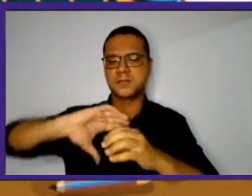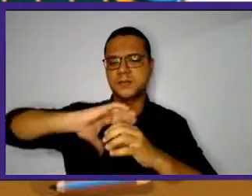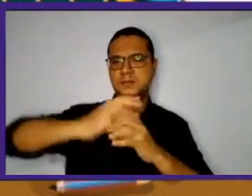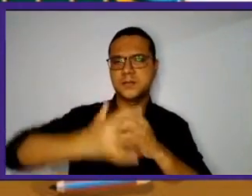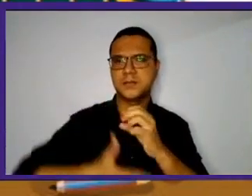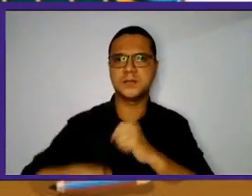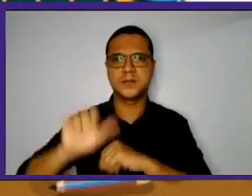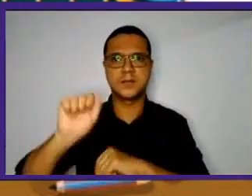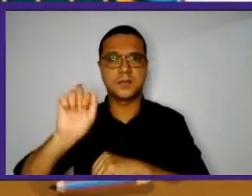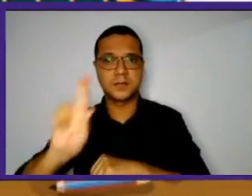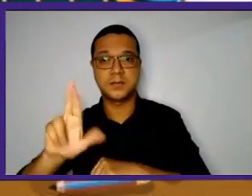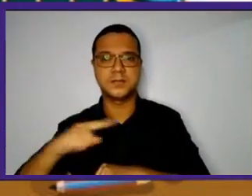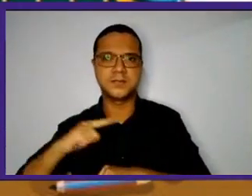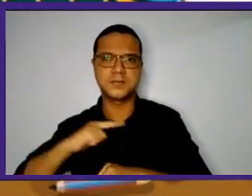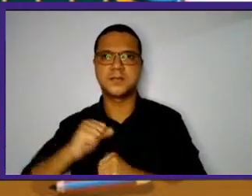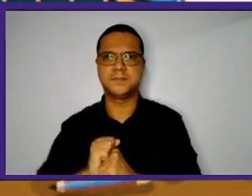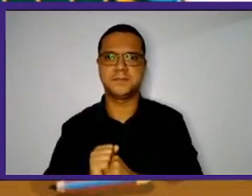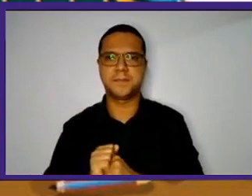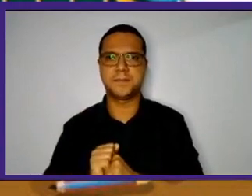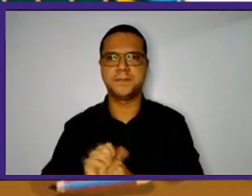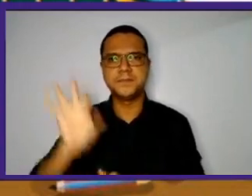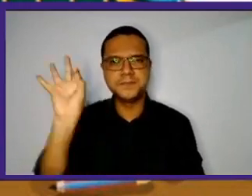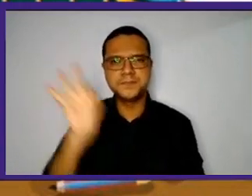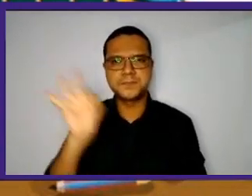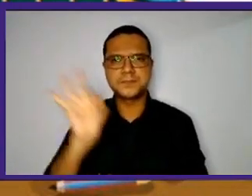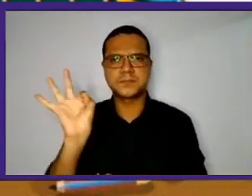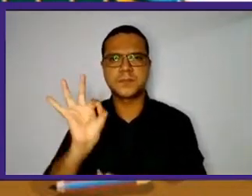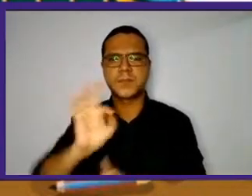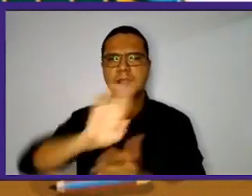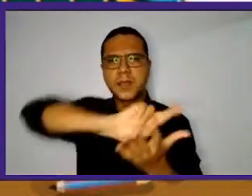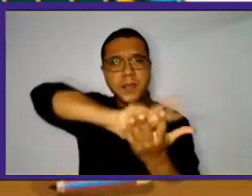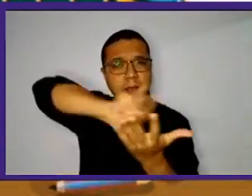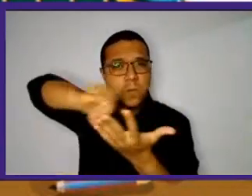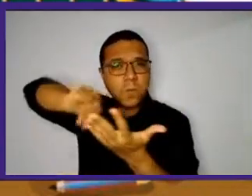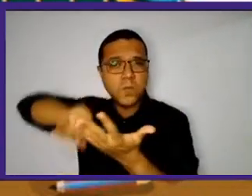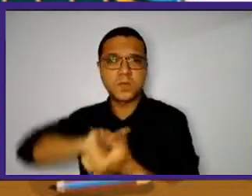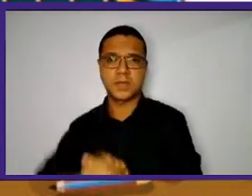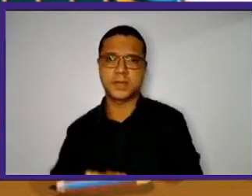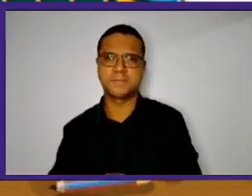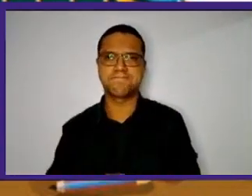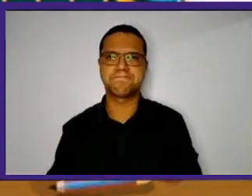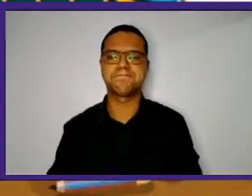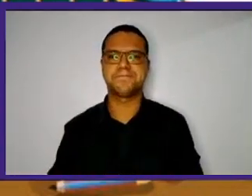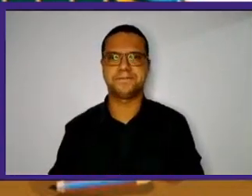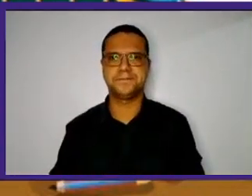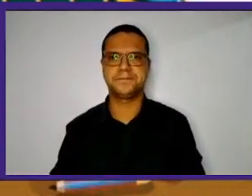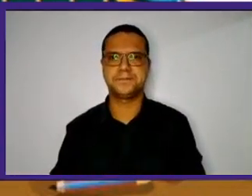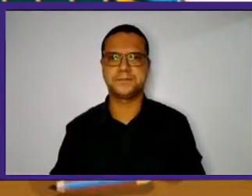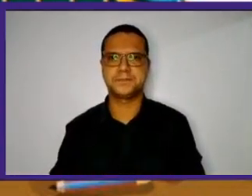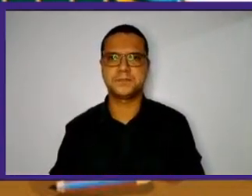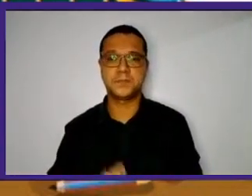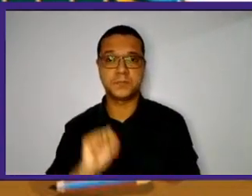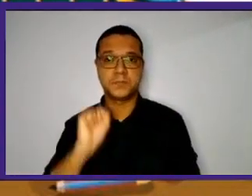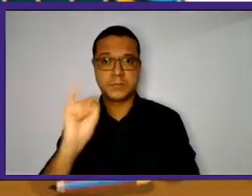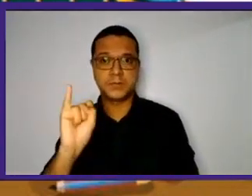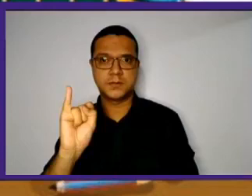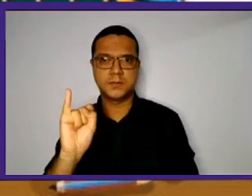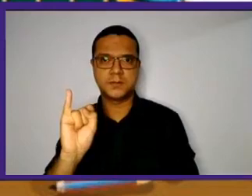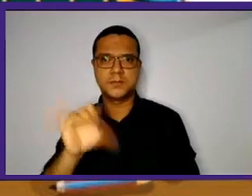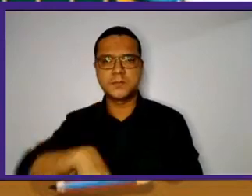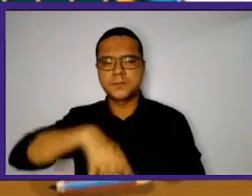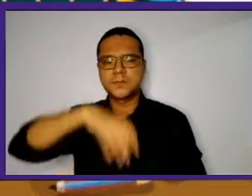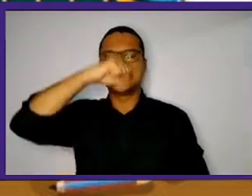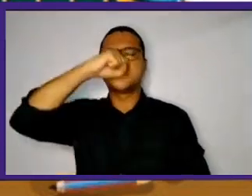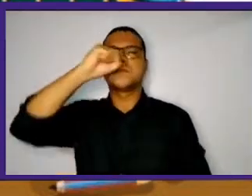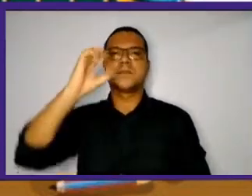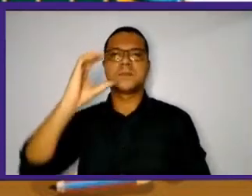é? A gente tem lá um percentual de vários gases. Por incrível que pareça, se a gente